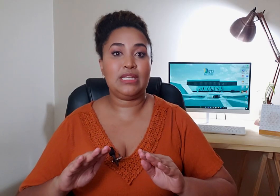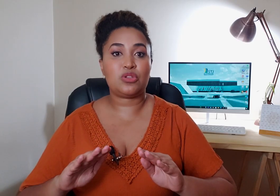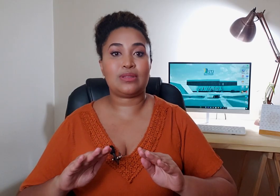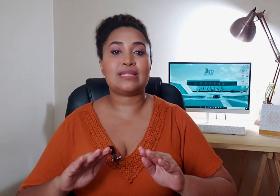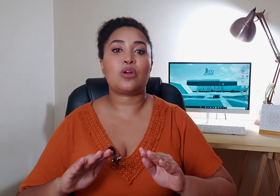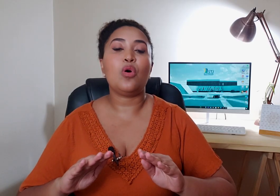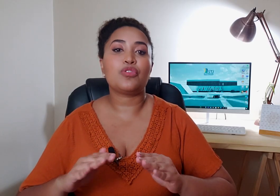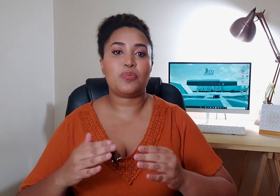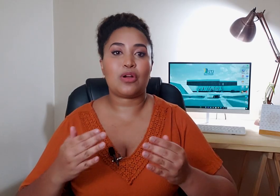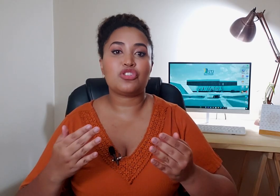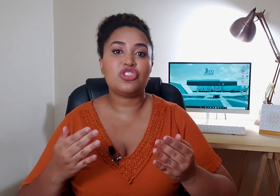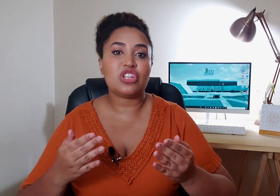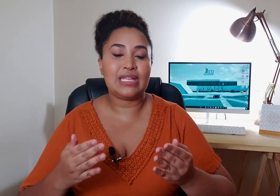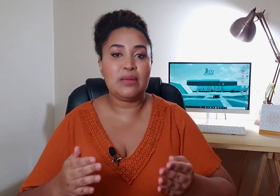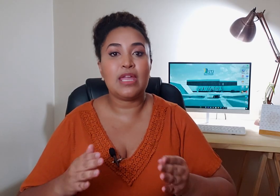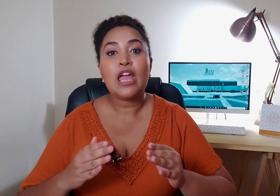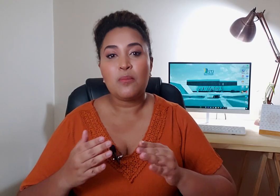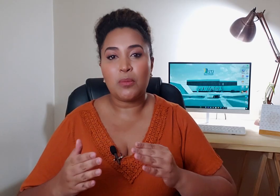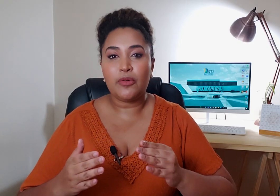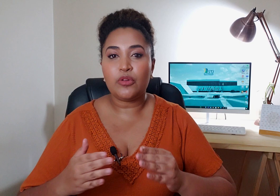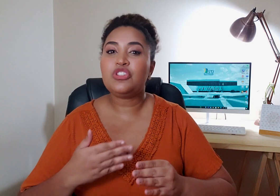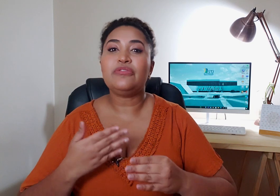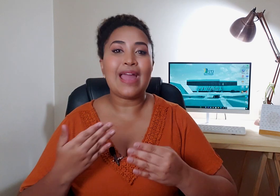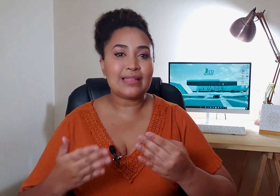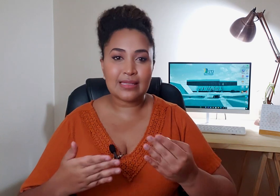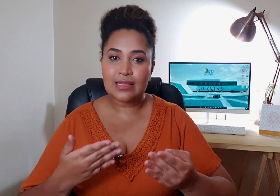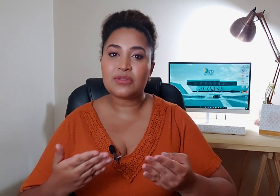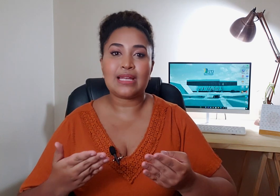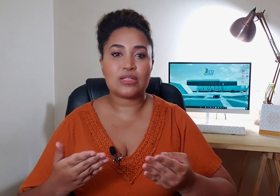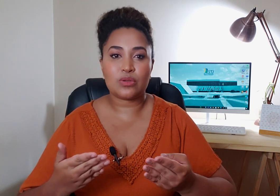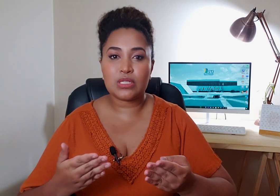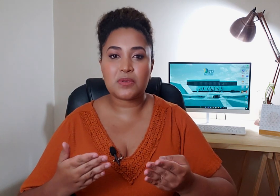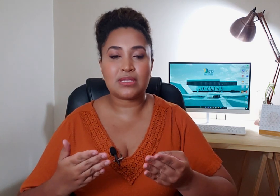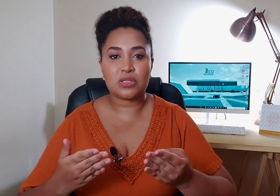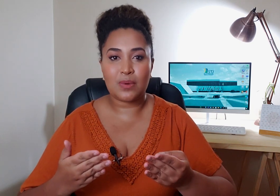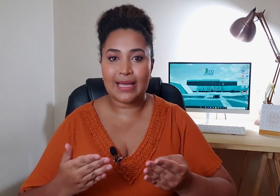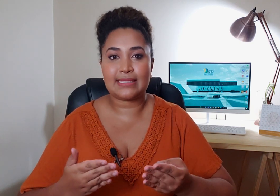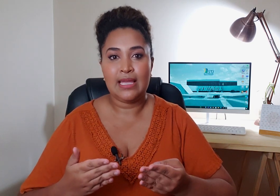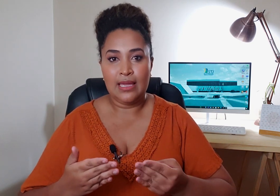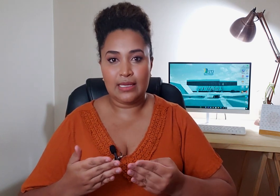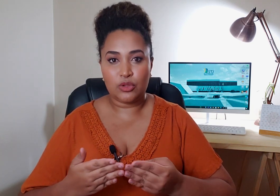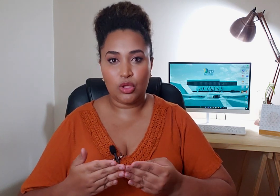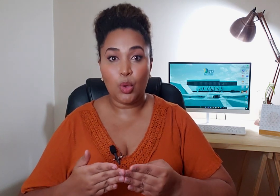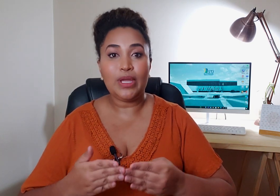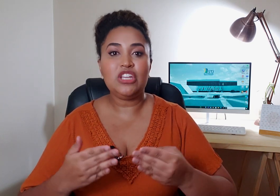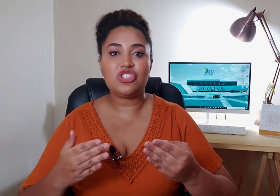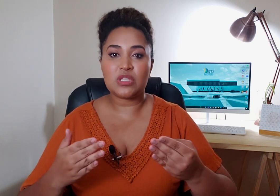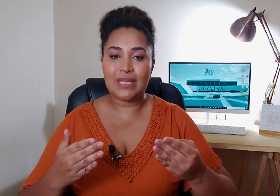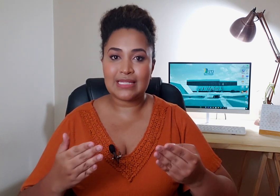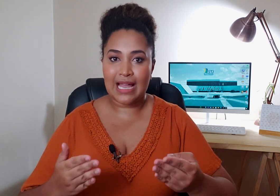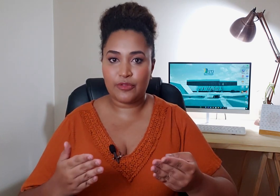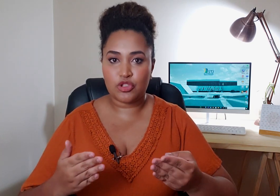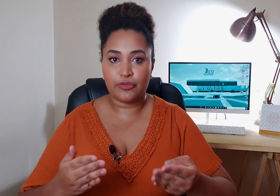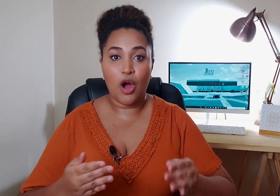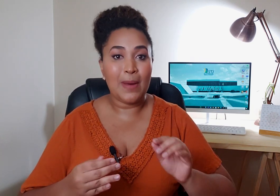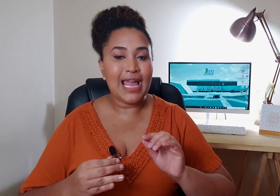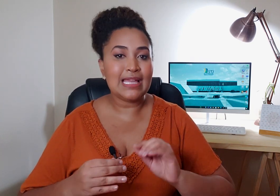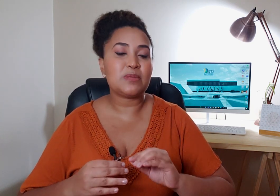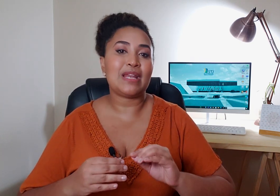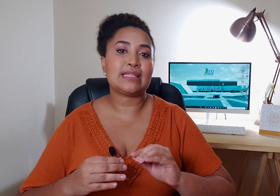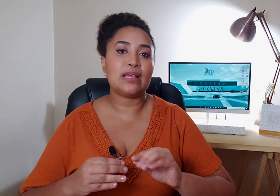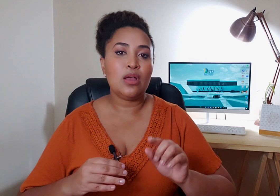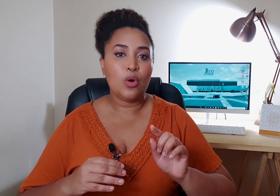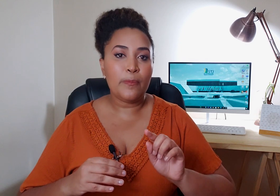entanto, o ministro destacou que o pacote anticrime promoveu diversas alterações processuais e que tornou indispensável de